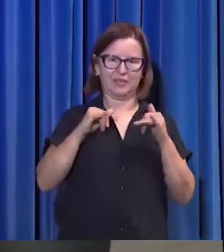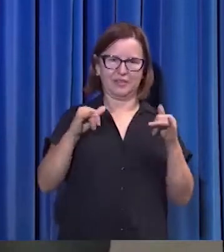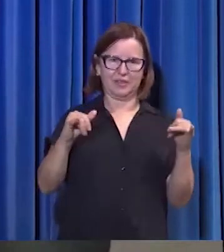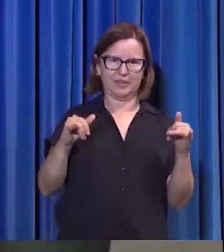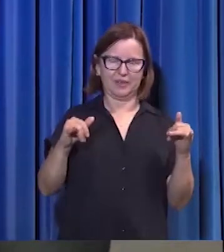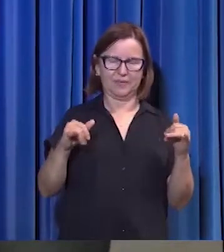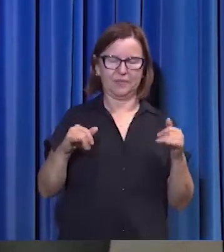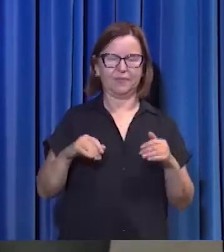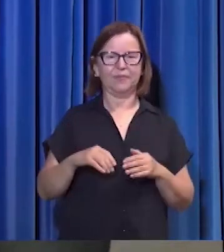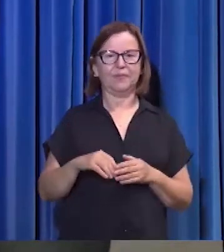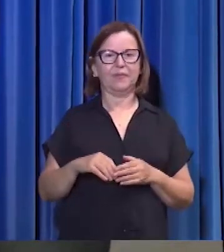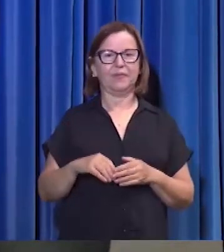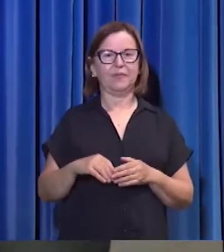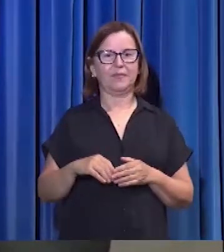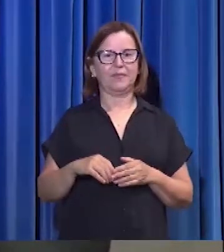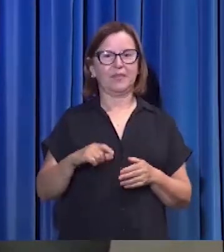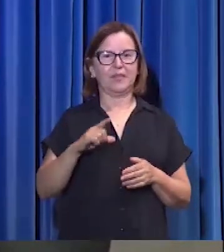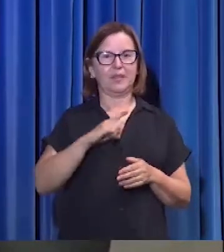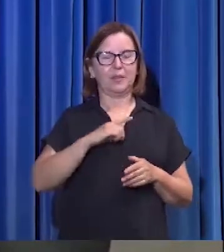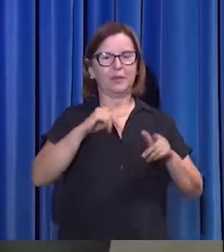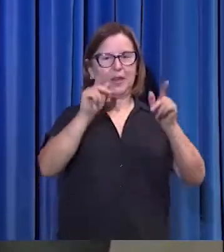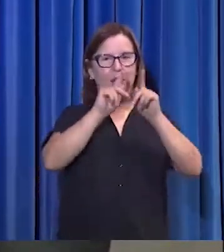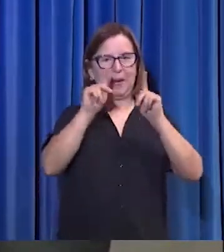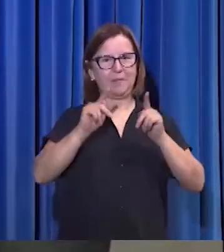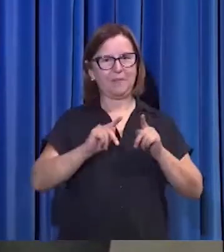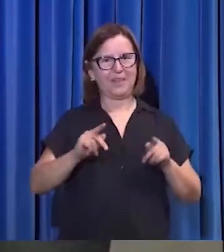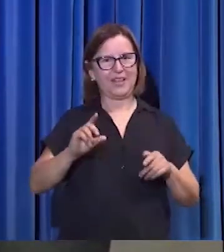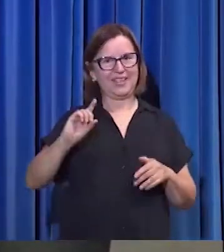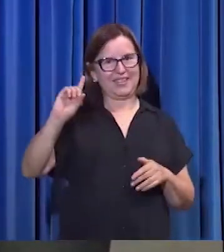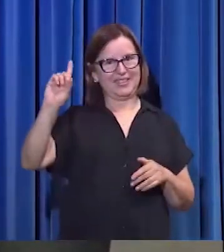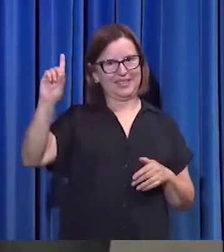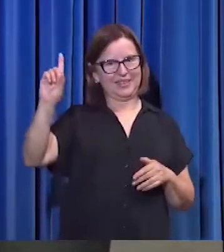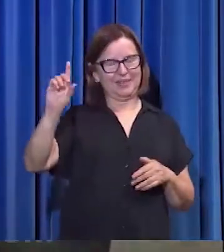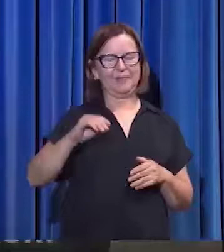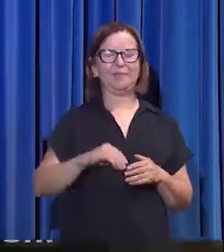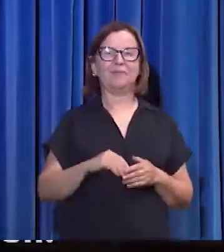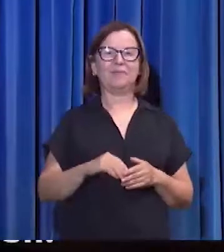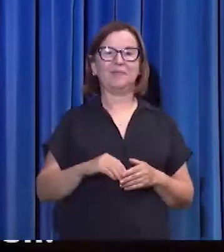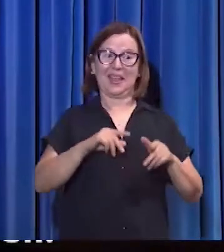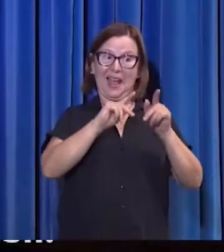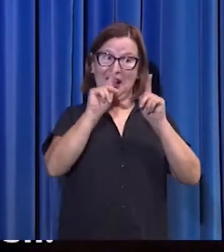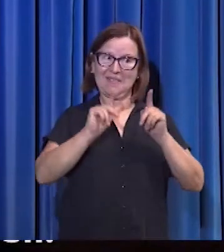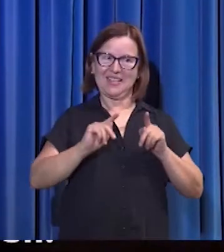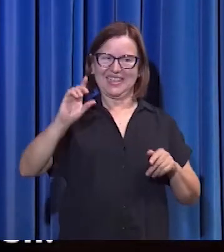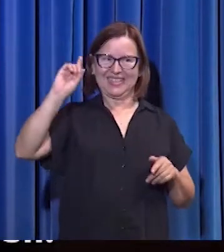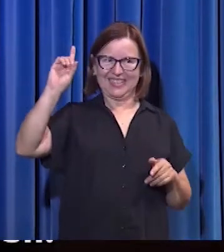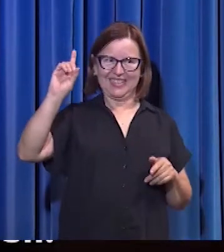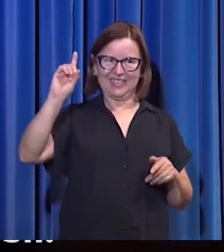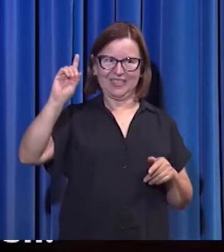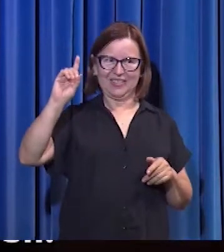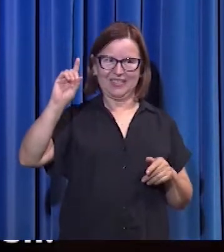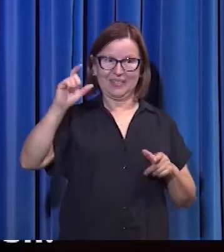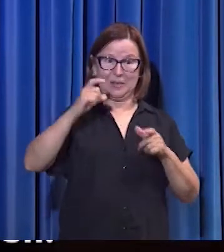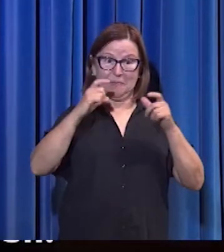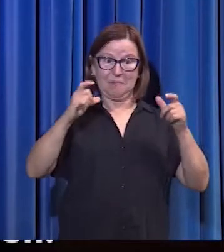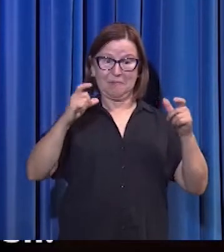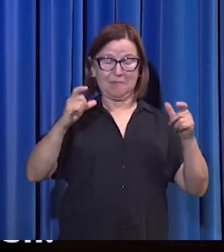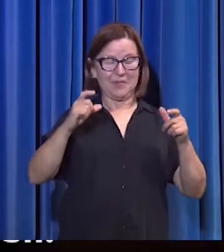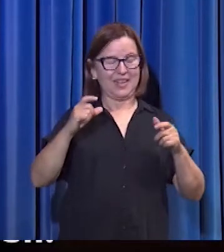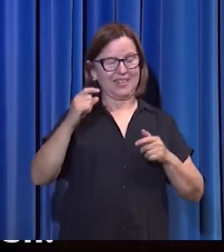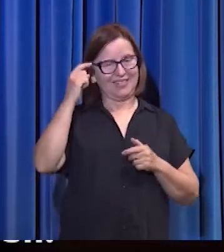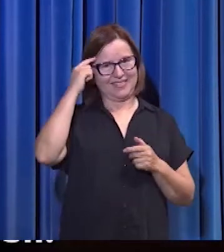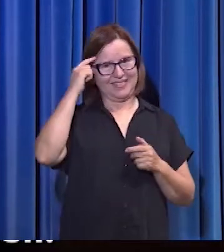a paz de Deus que guarda a nossa mente. E a paz de Deus, que excede todo o